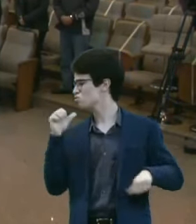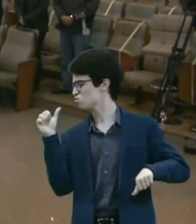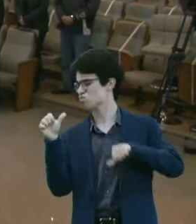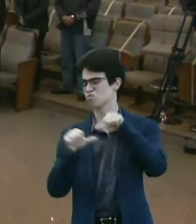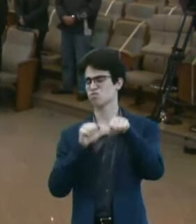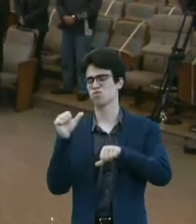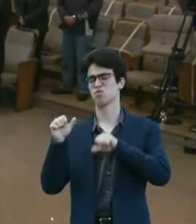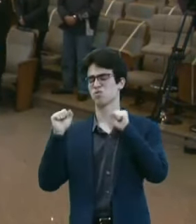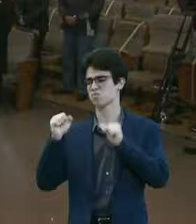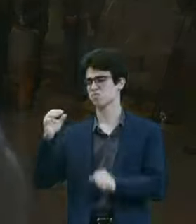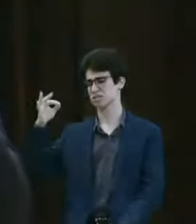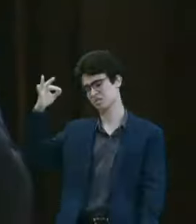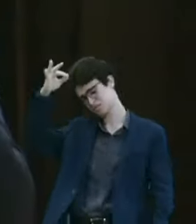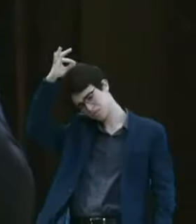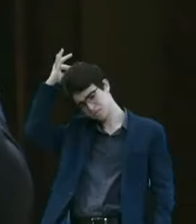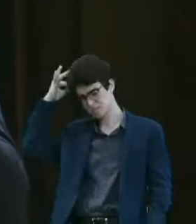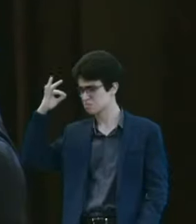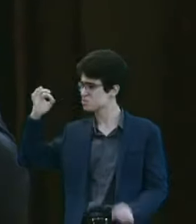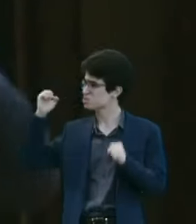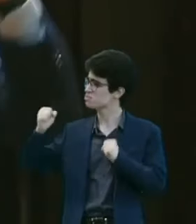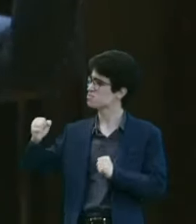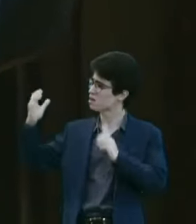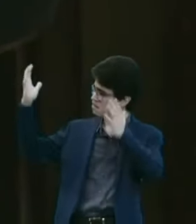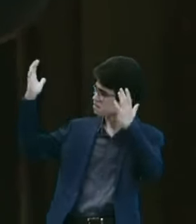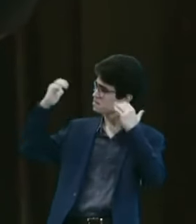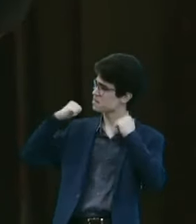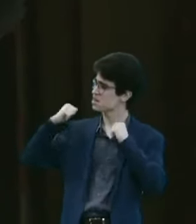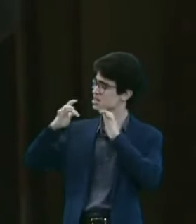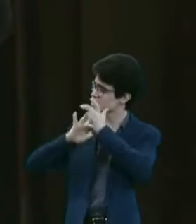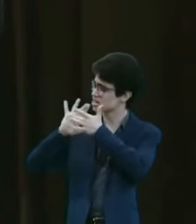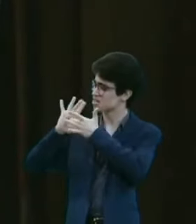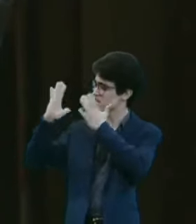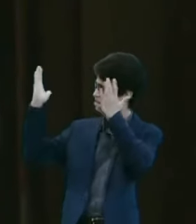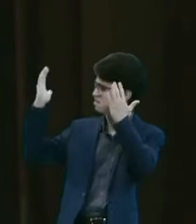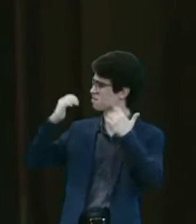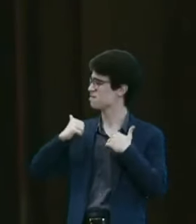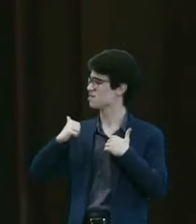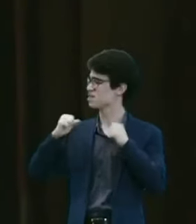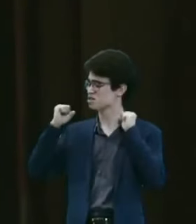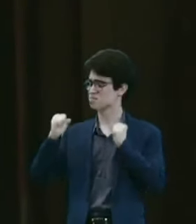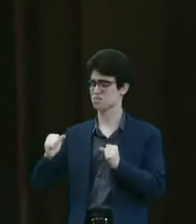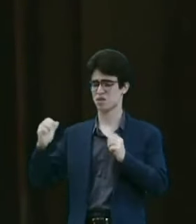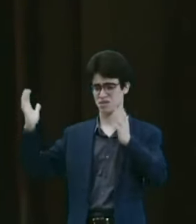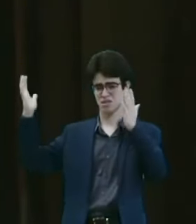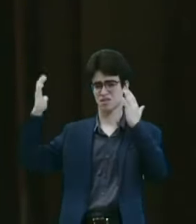Vem, Espírito de Deus. Vem, Senhor. Vem, vem, Pai querido.